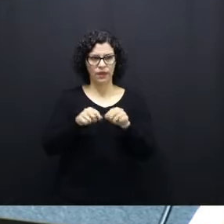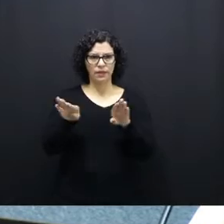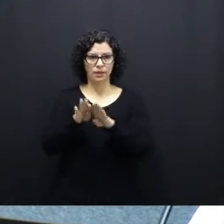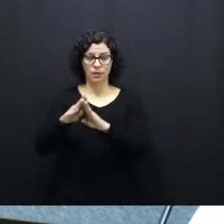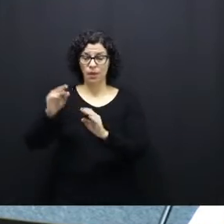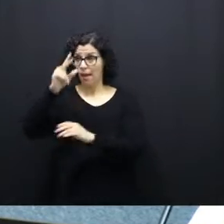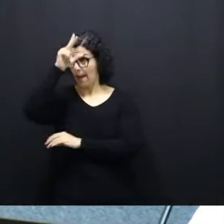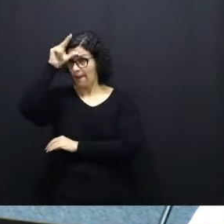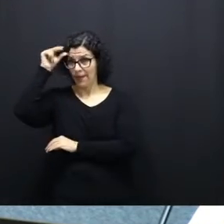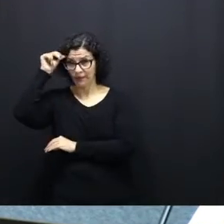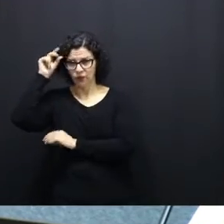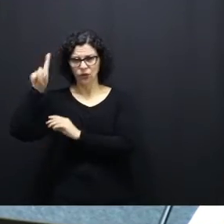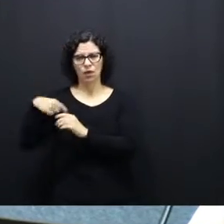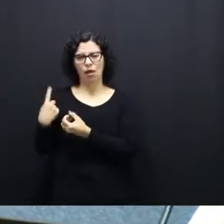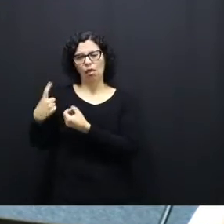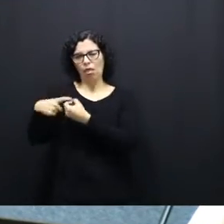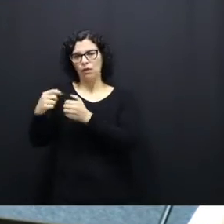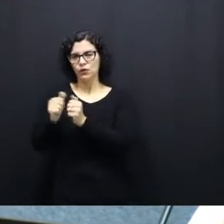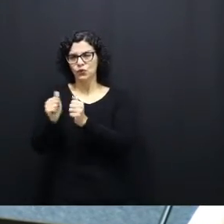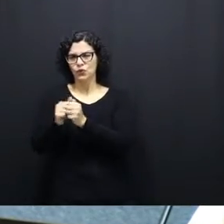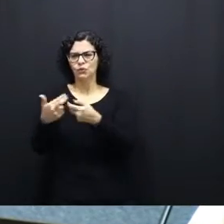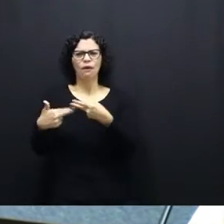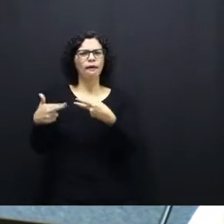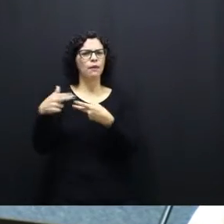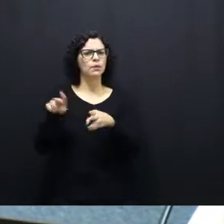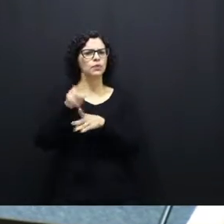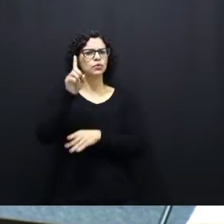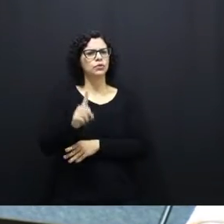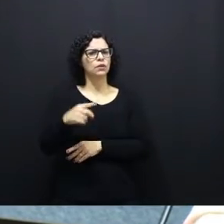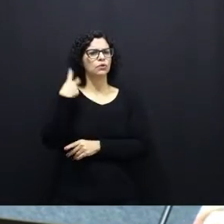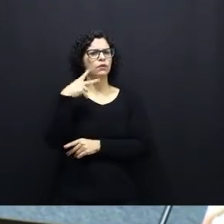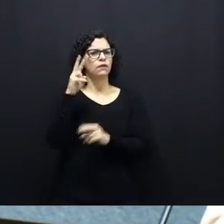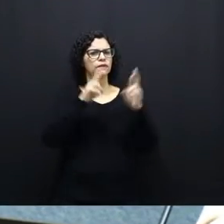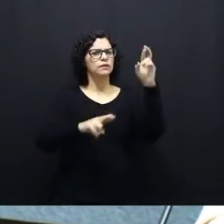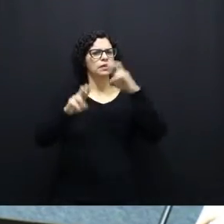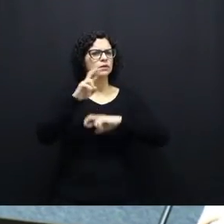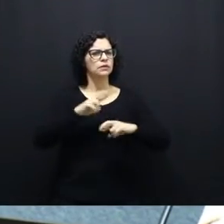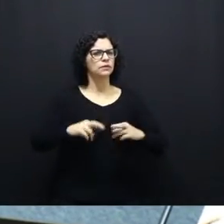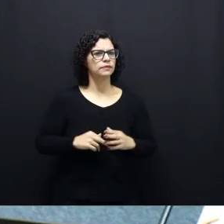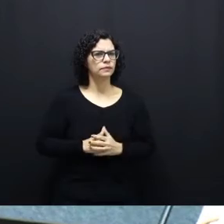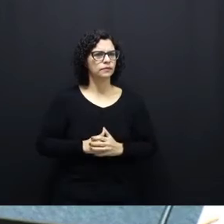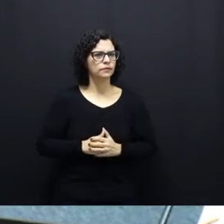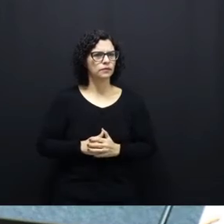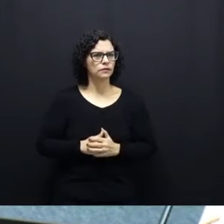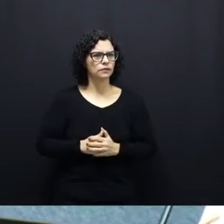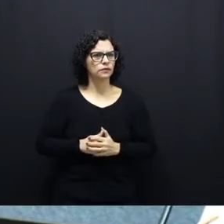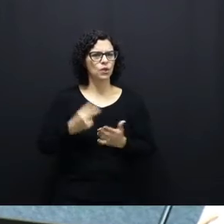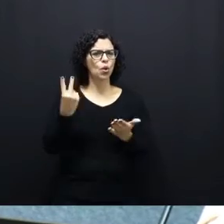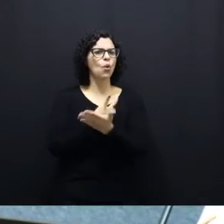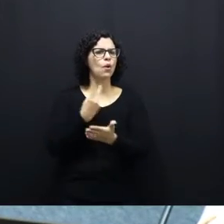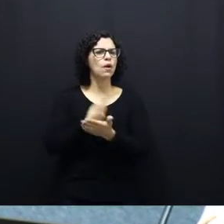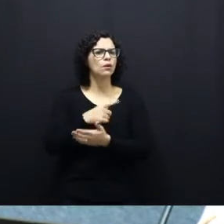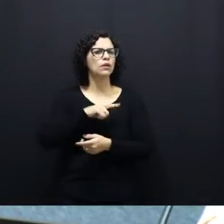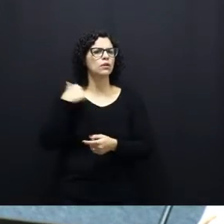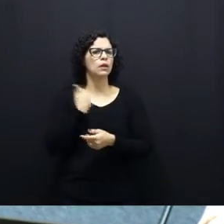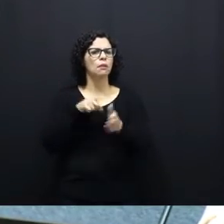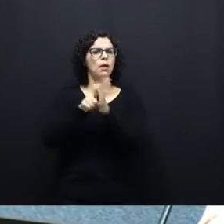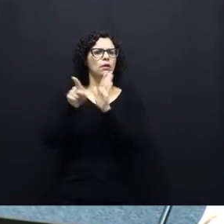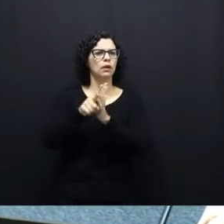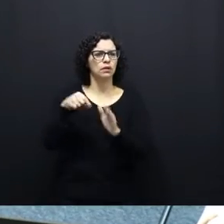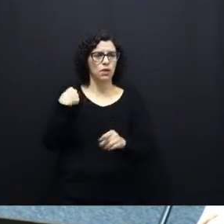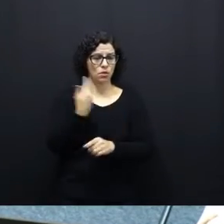puxadinho porque o que é um simples naquele momento o que eu direito do vereador e fiscalizar O que que tem de errado nisso aí